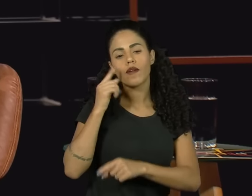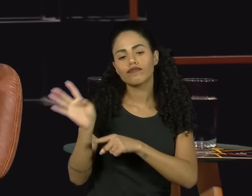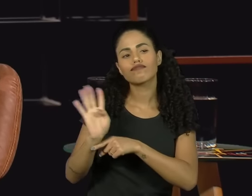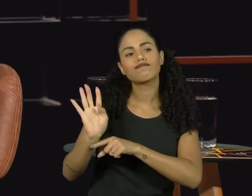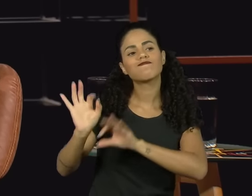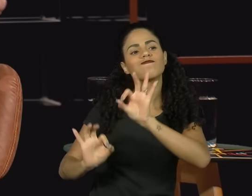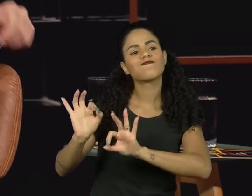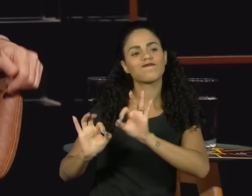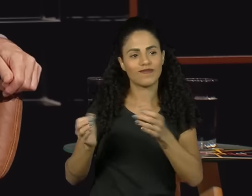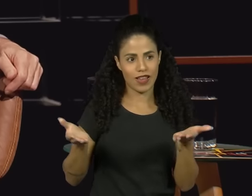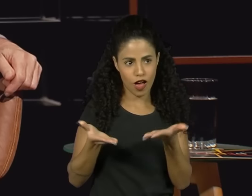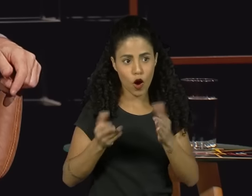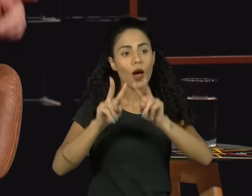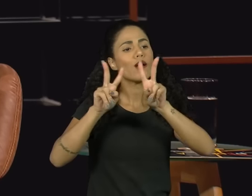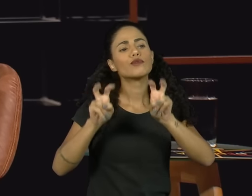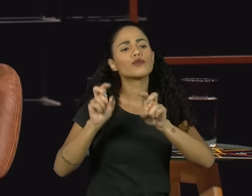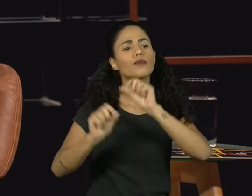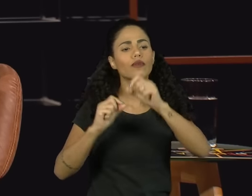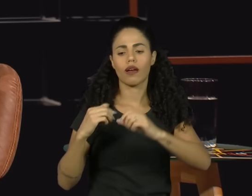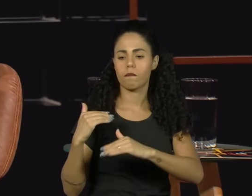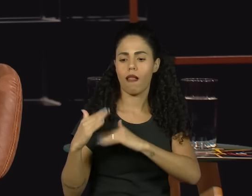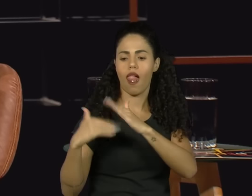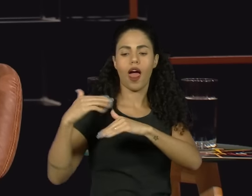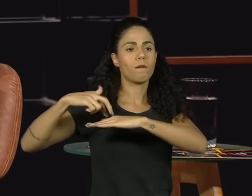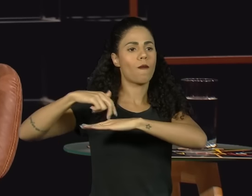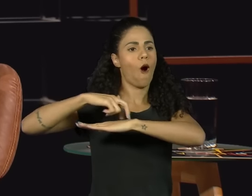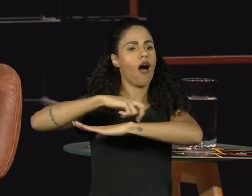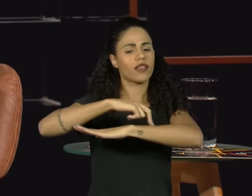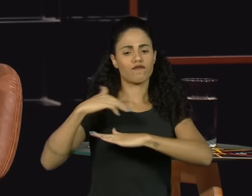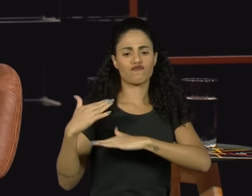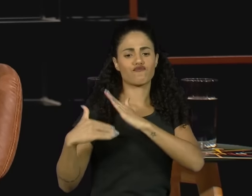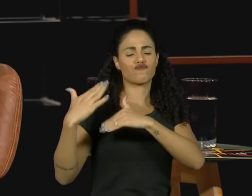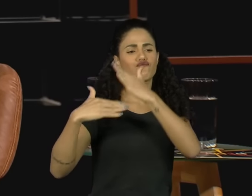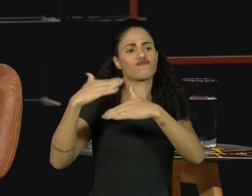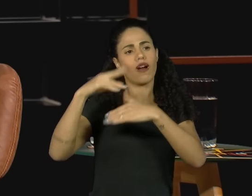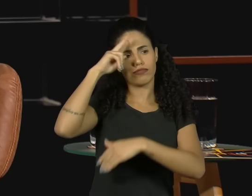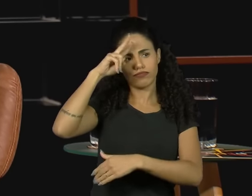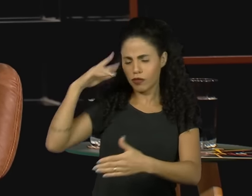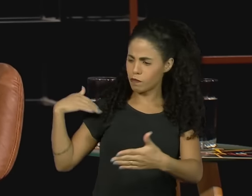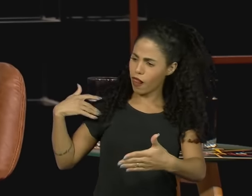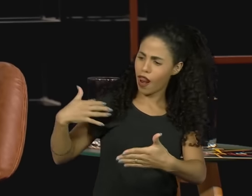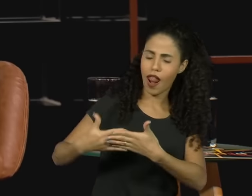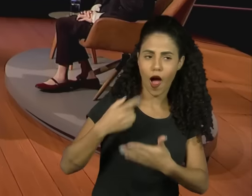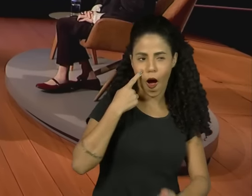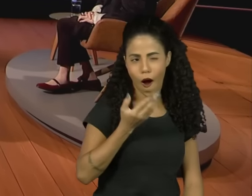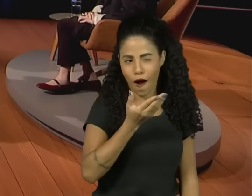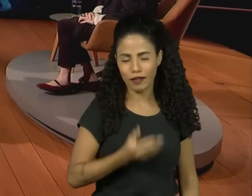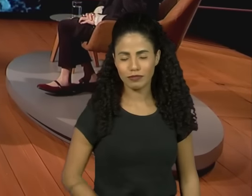quadro que nós produzimos sobre a evolução da moda na história do mundo. Uau!